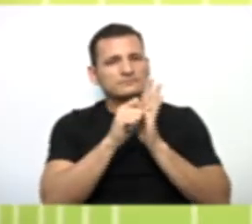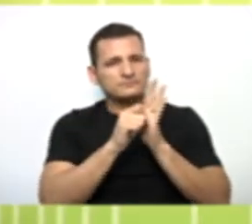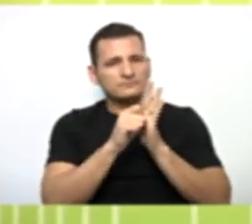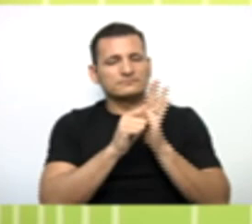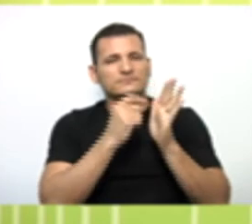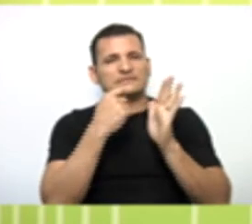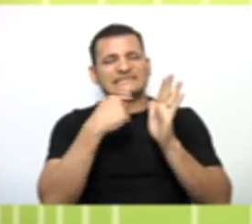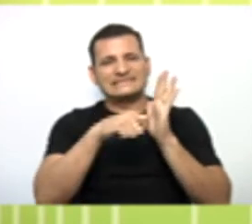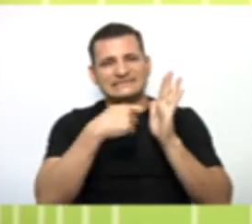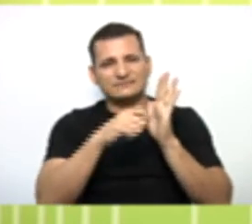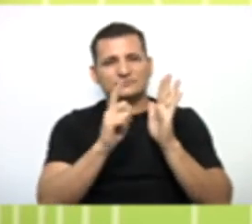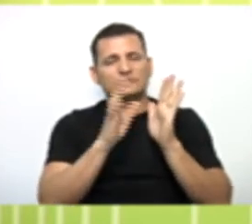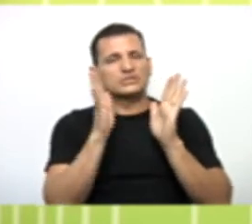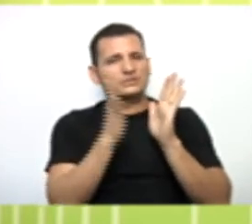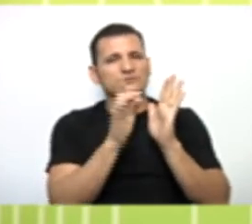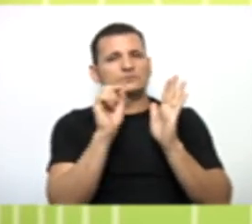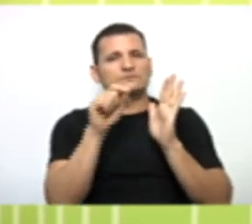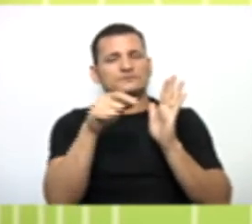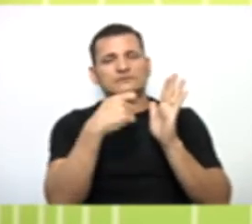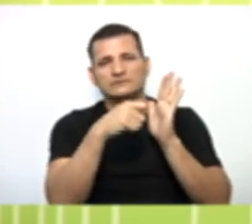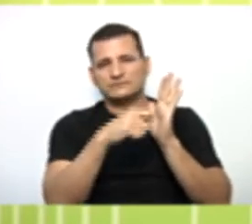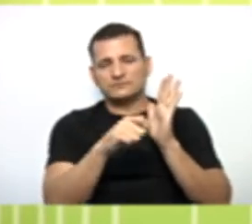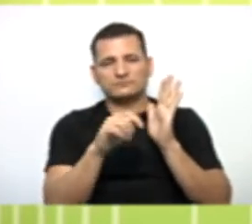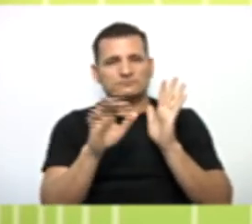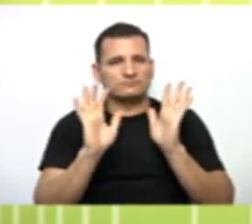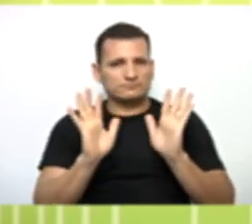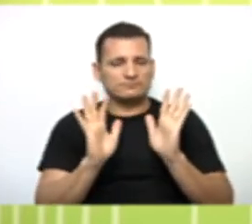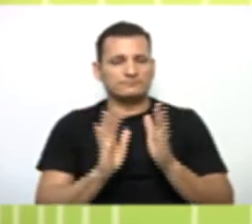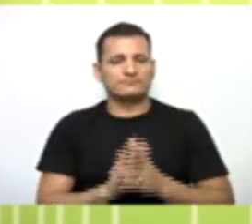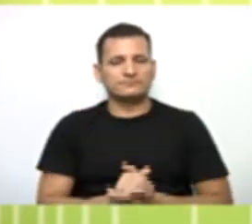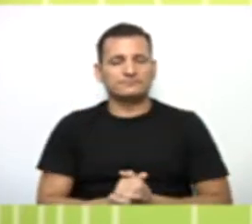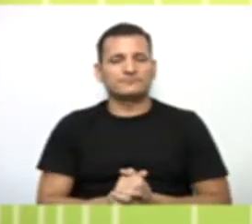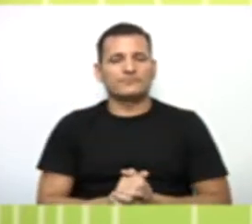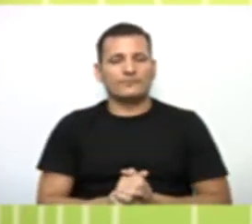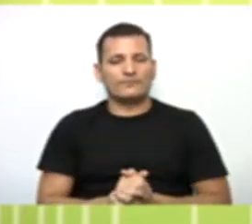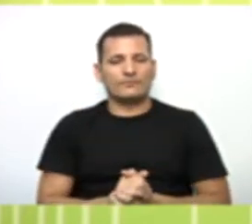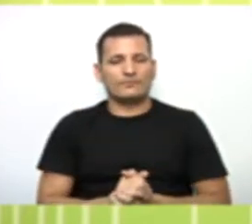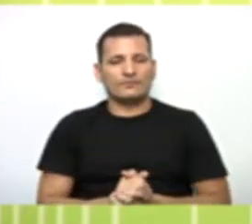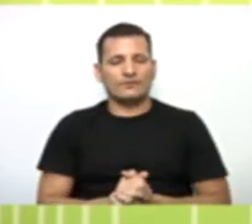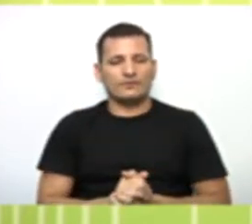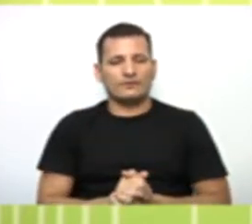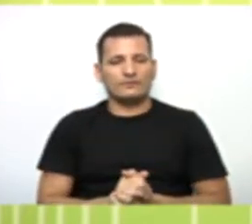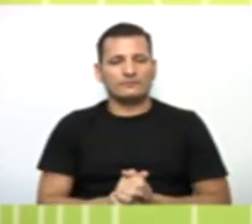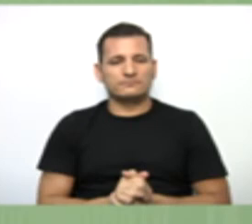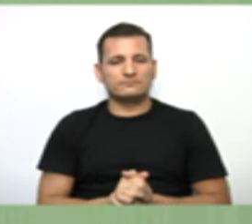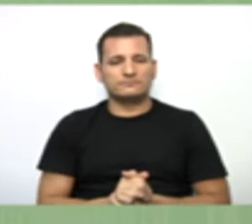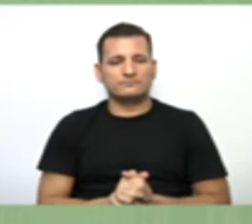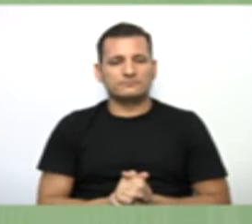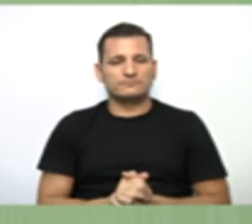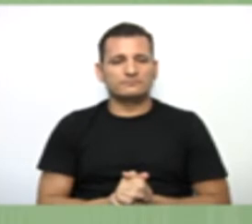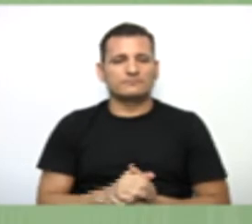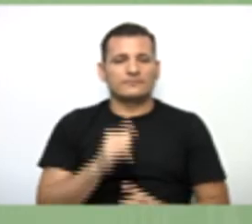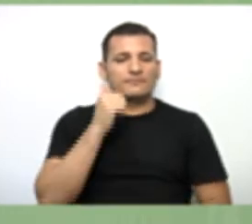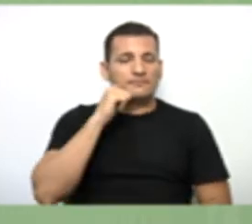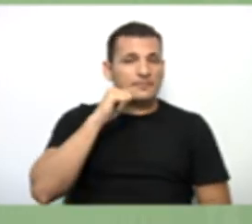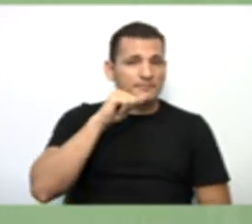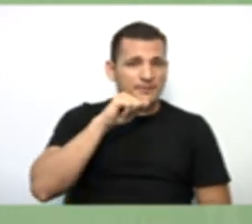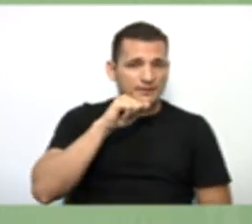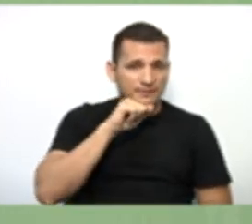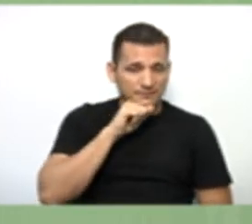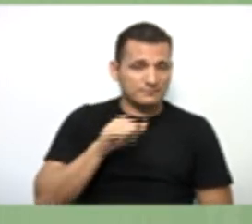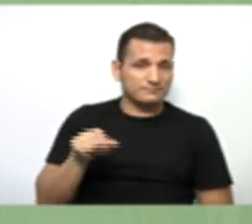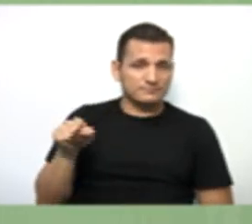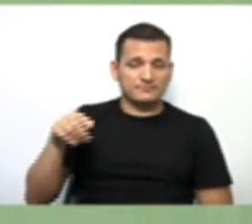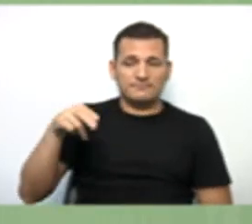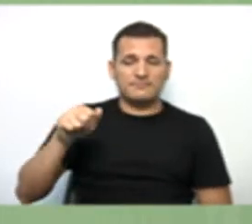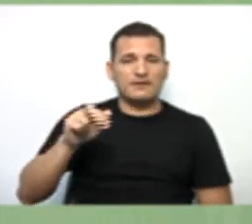deixa escrito que você escreveu, agora é tarde, tá certo? Então, vamos lá, responde comigo. A mãe de Mariazinha tem